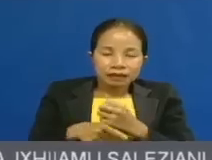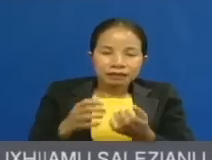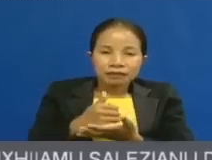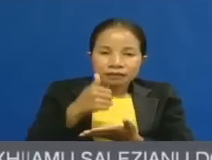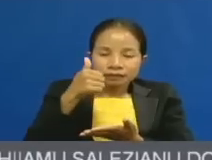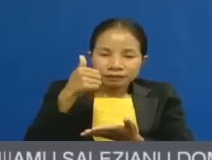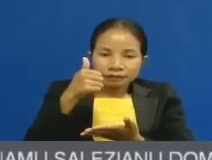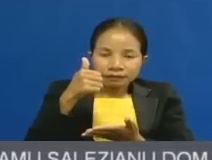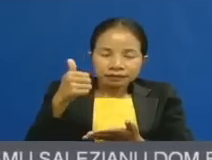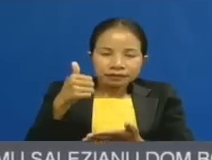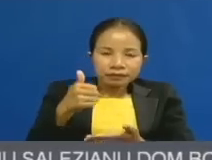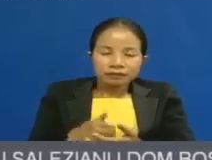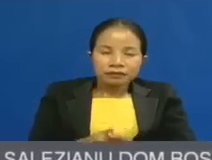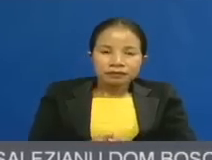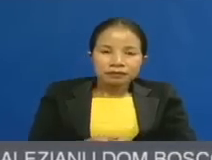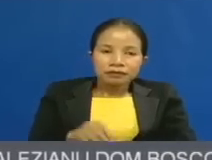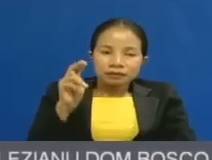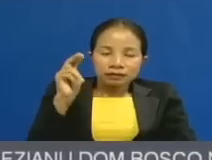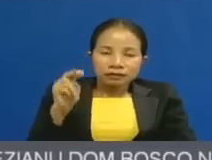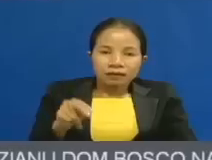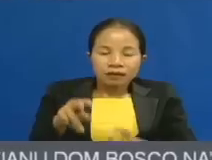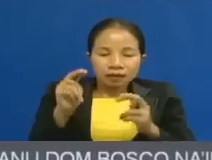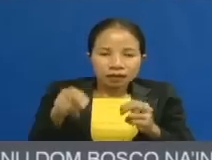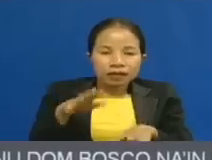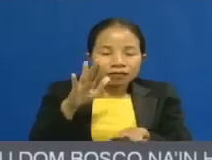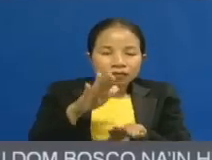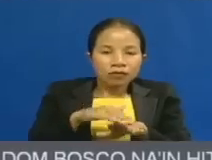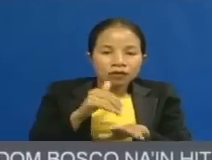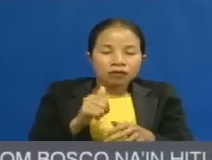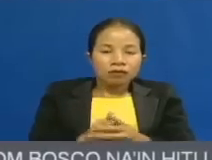votado, nia tem que convida